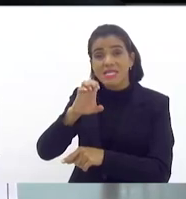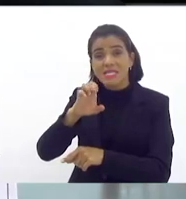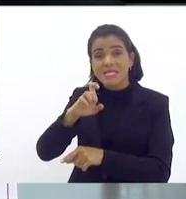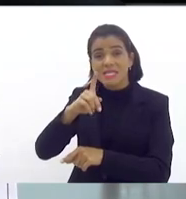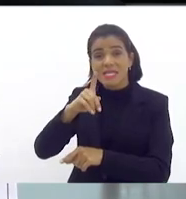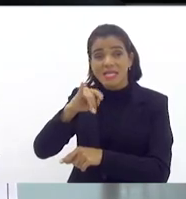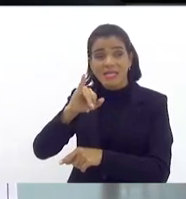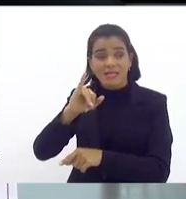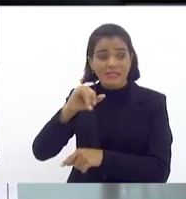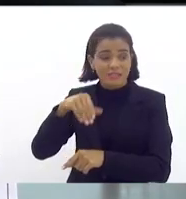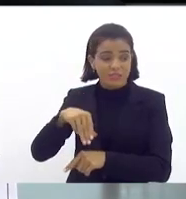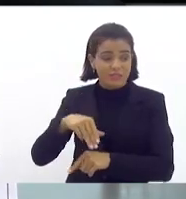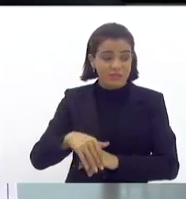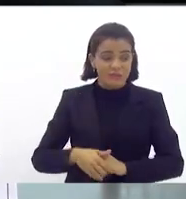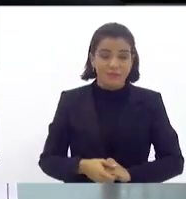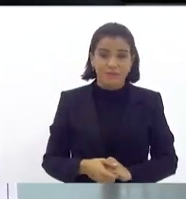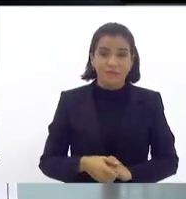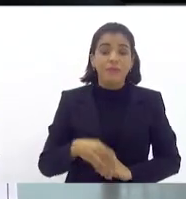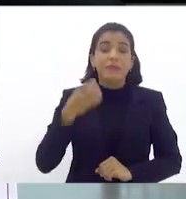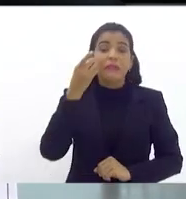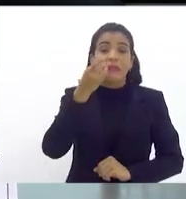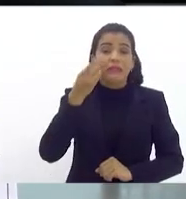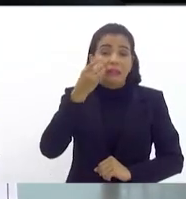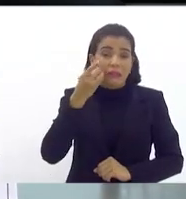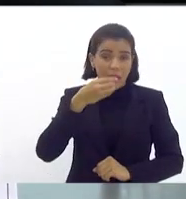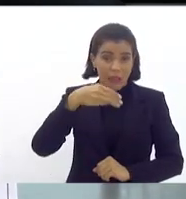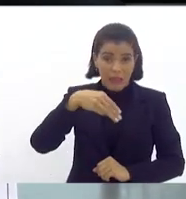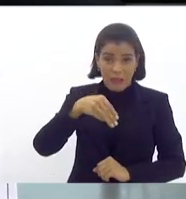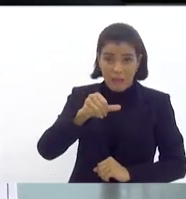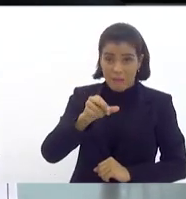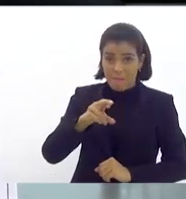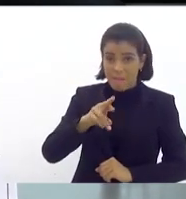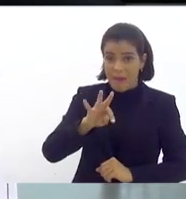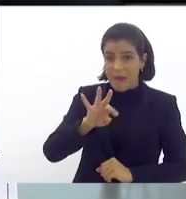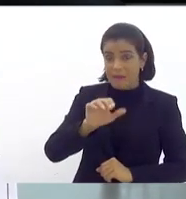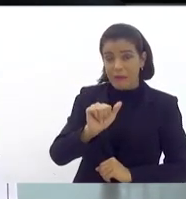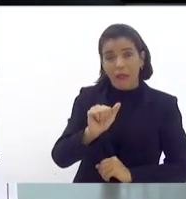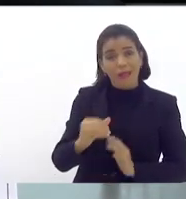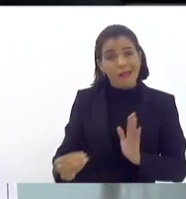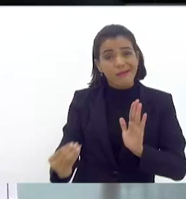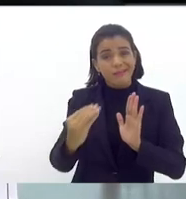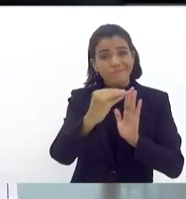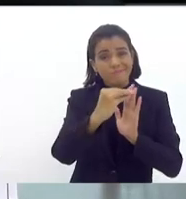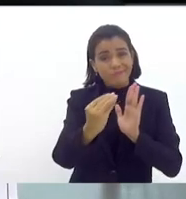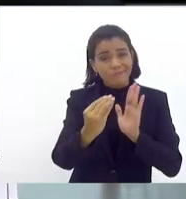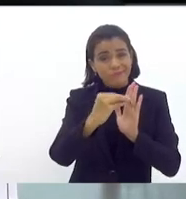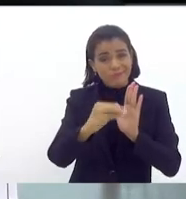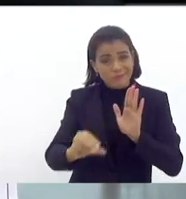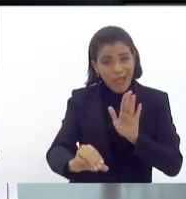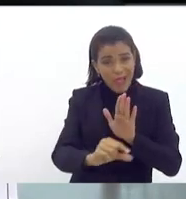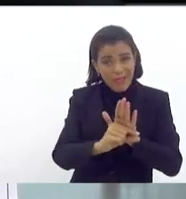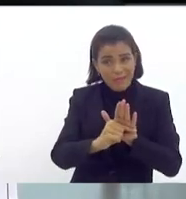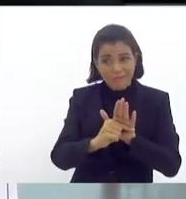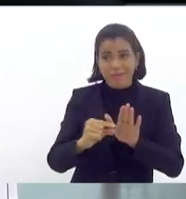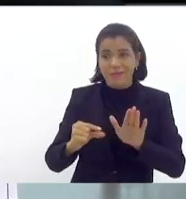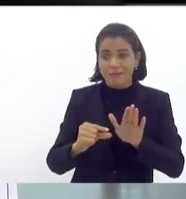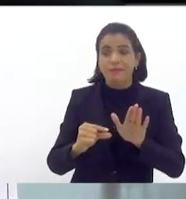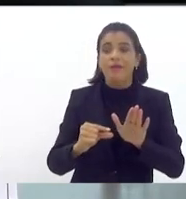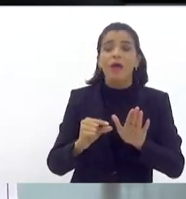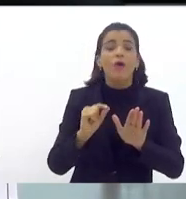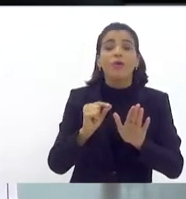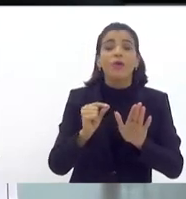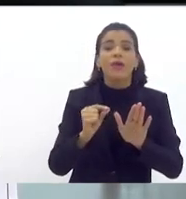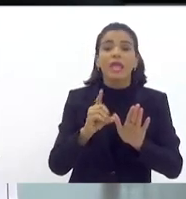Então, e a deputada Marta Rocha, ela botou na ementa,